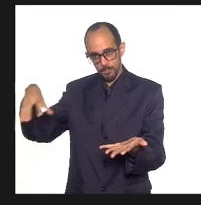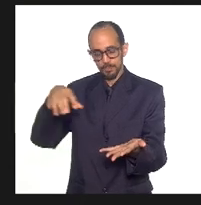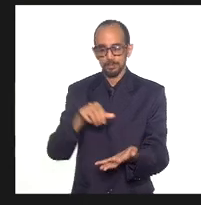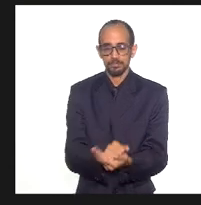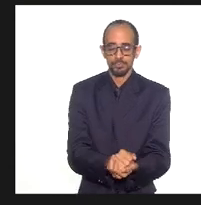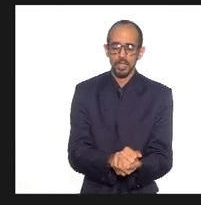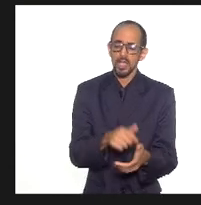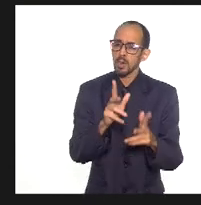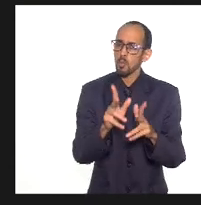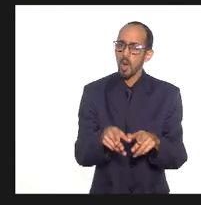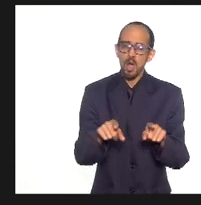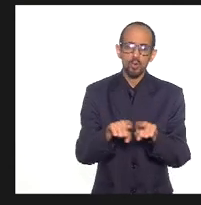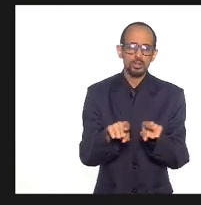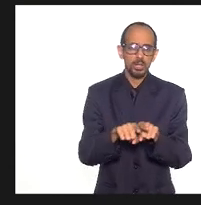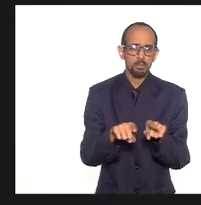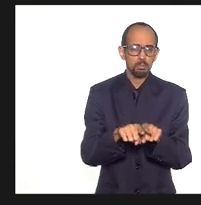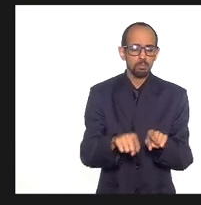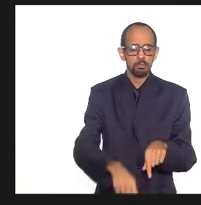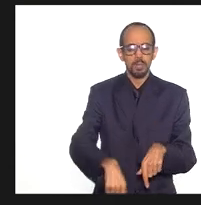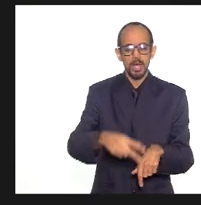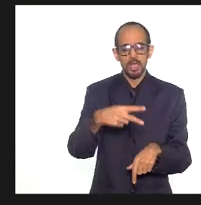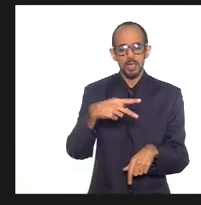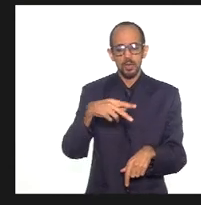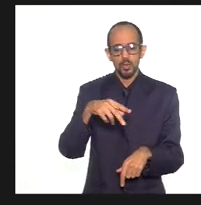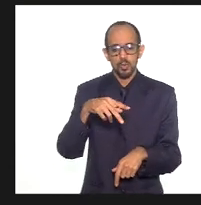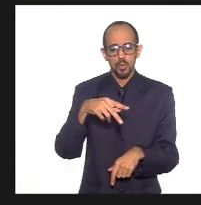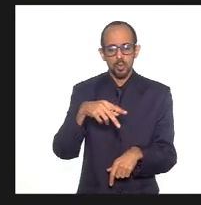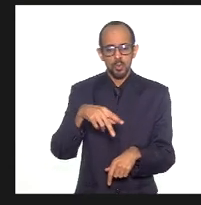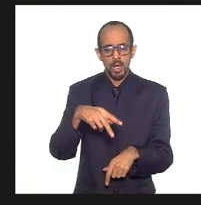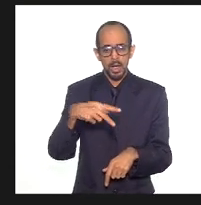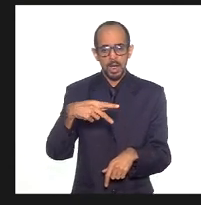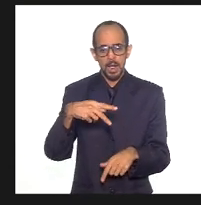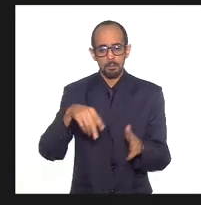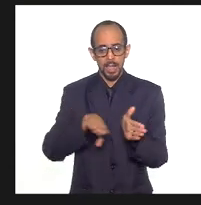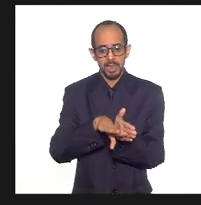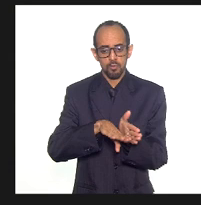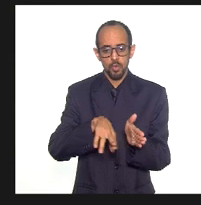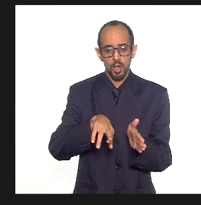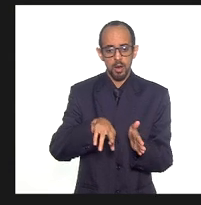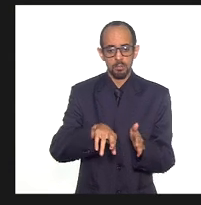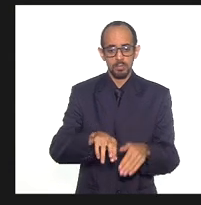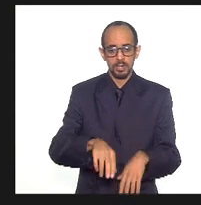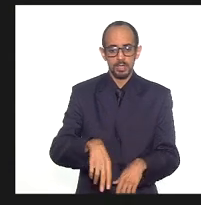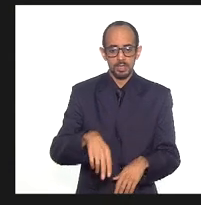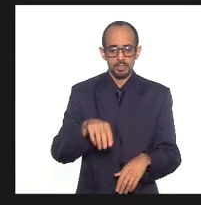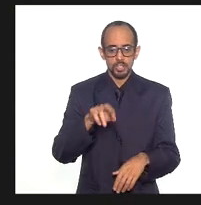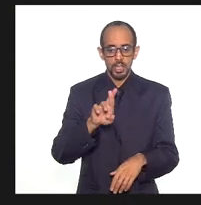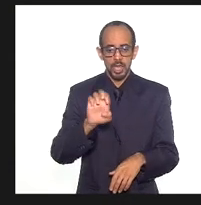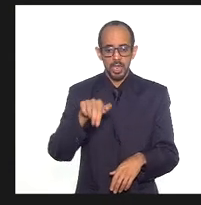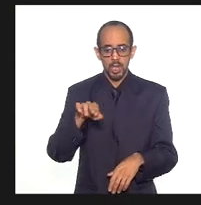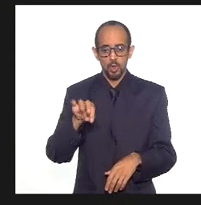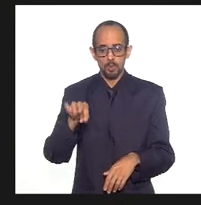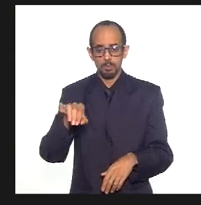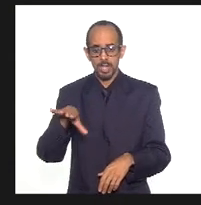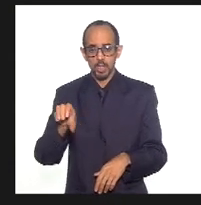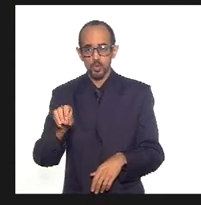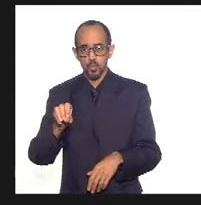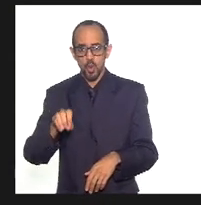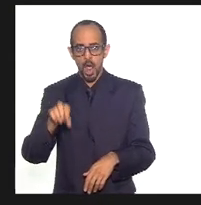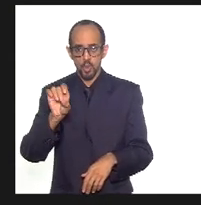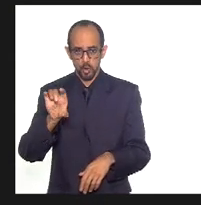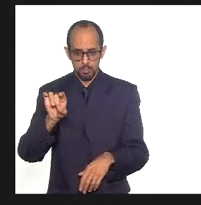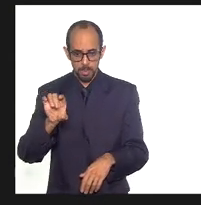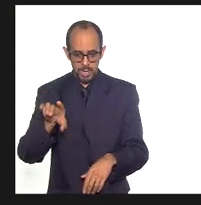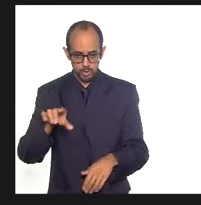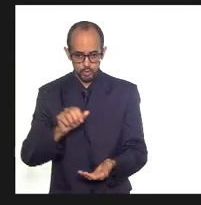a plataforma de rebombeio automático 1 e o Cidade de Macaé, onde nós temos a distribuição para três campos, Roncador, Marlim Leste e